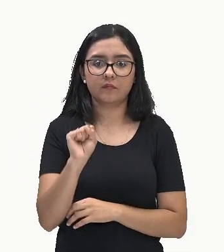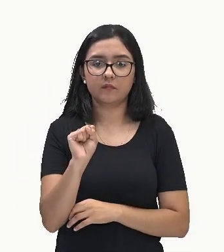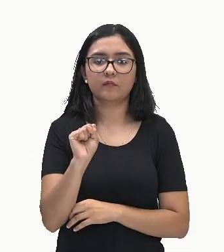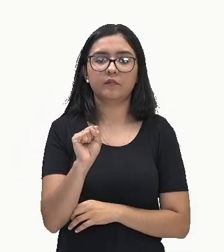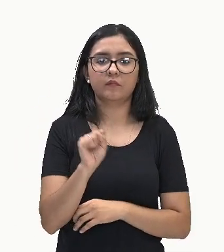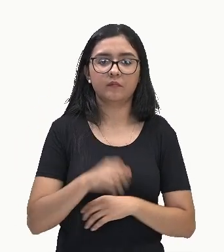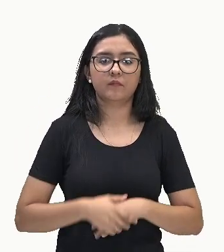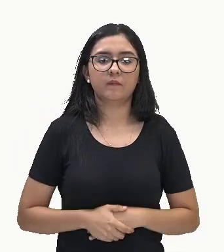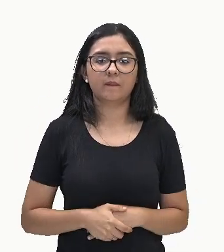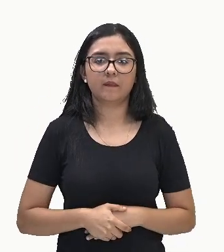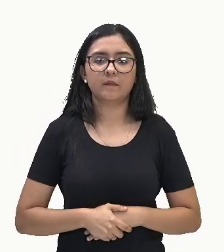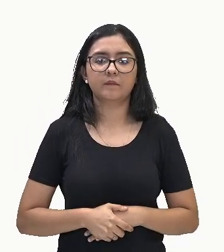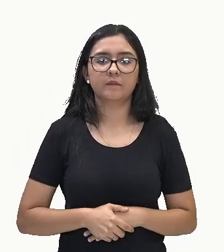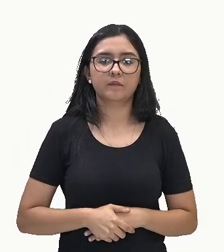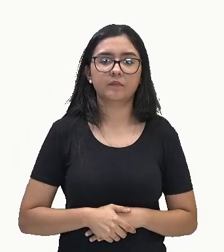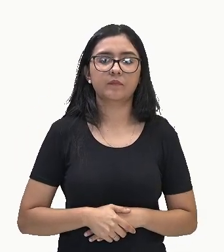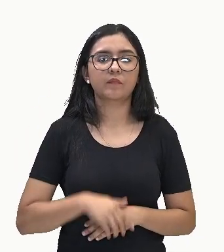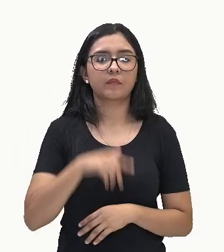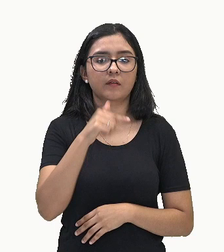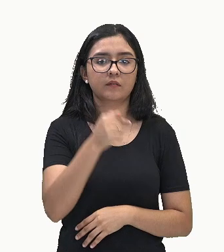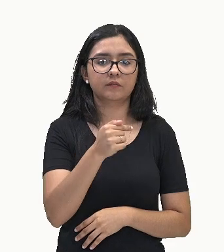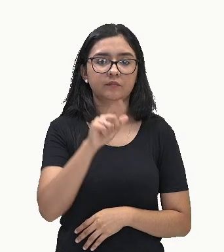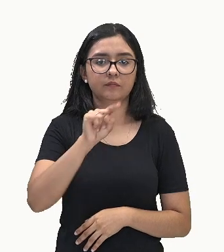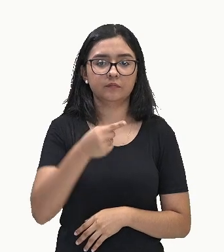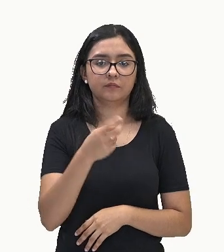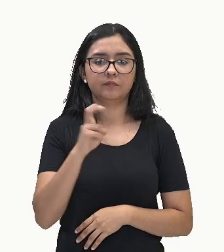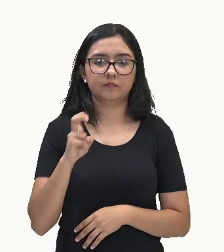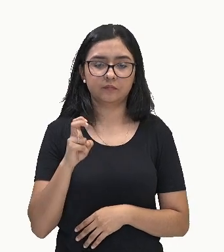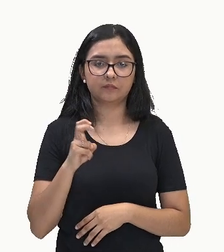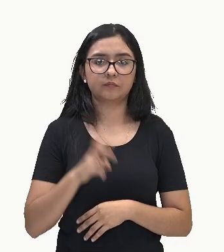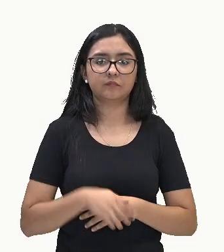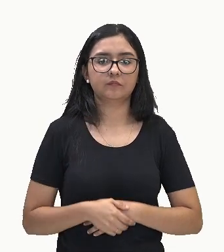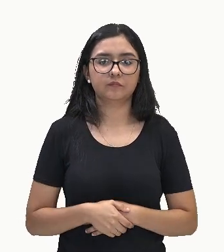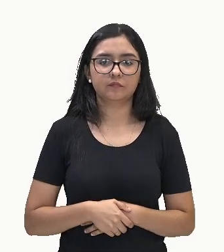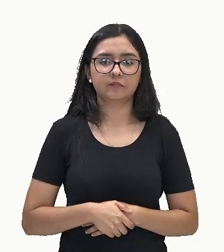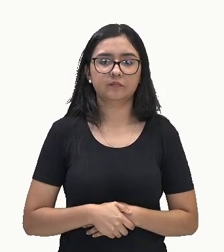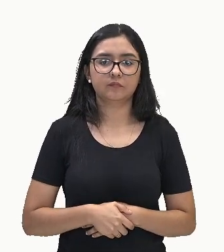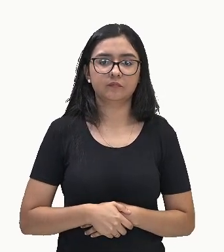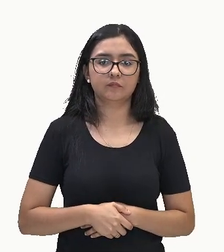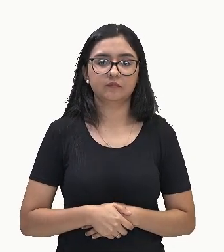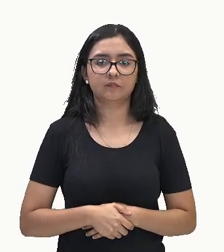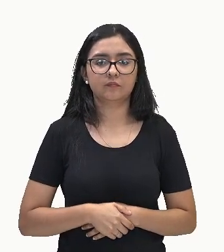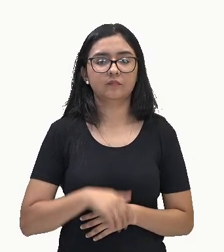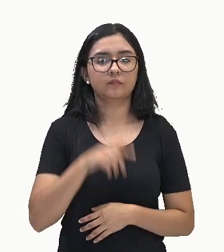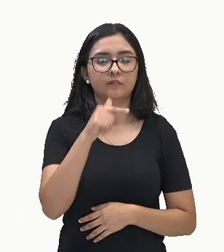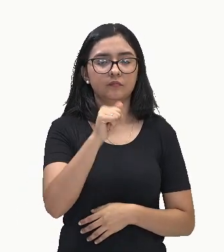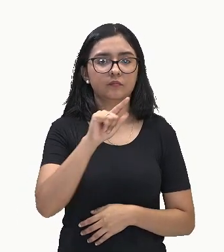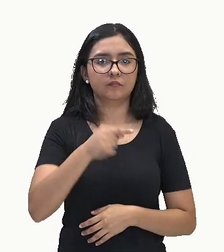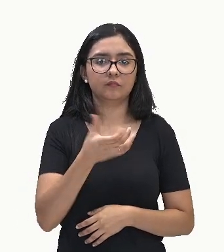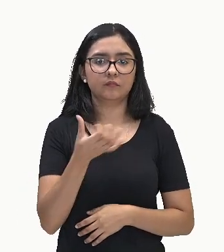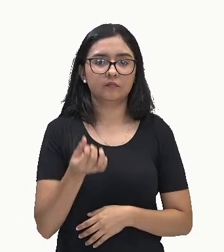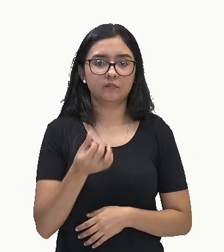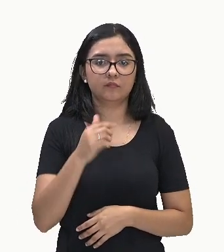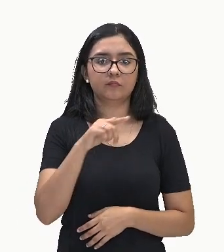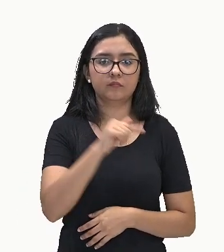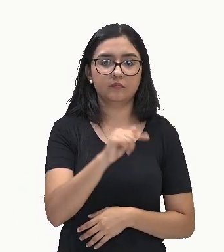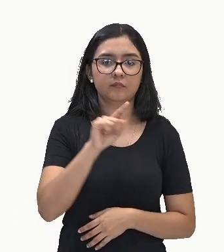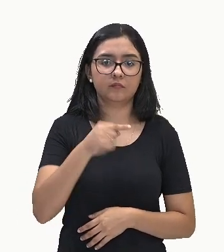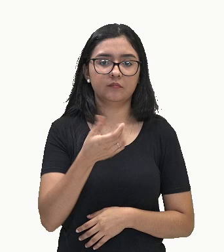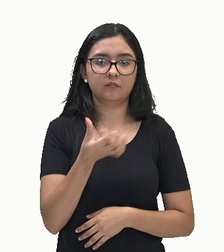6,8 7,5 7,5 Aí temos 7,6 e